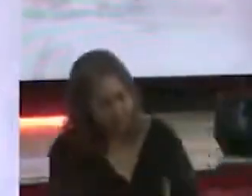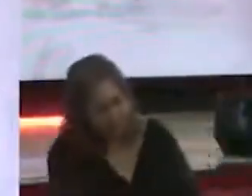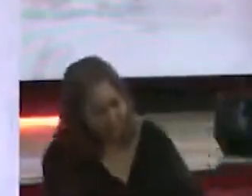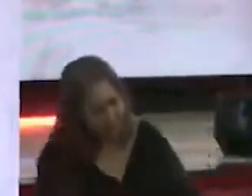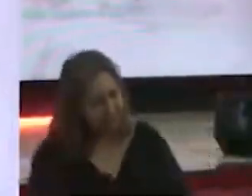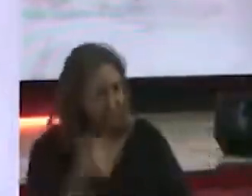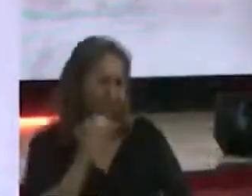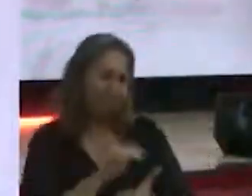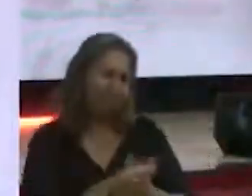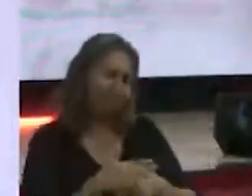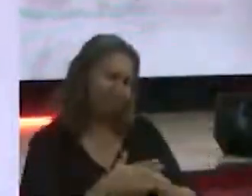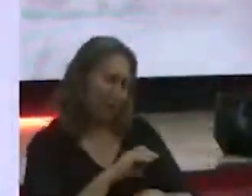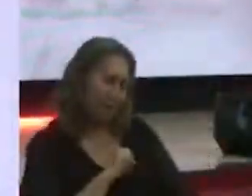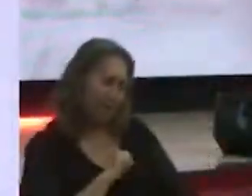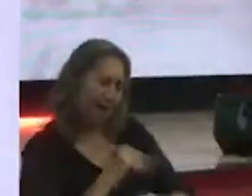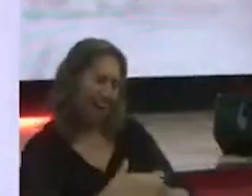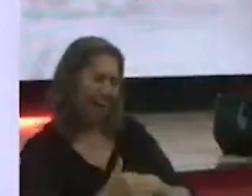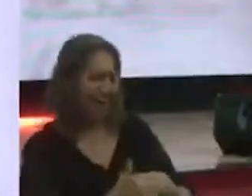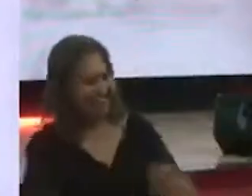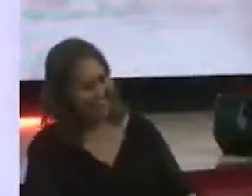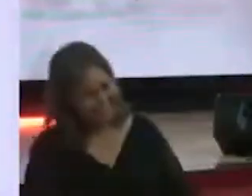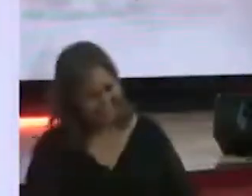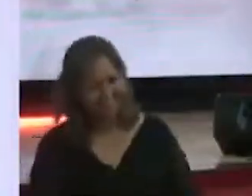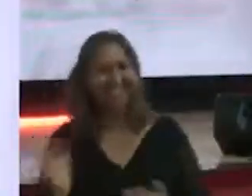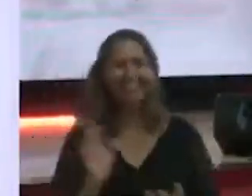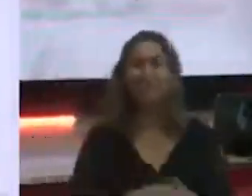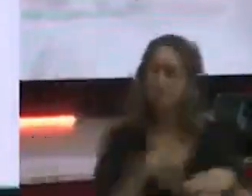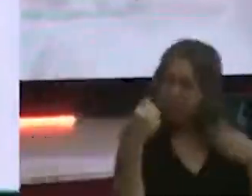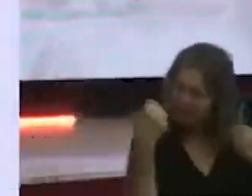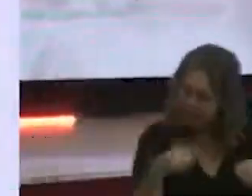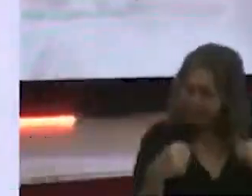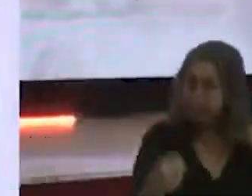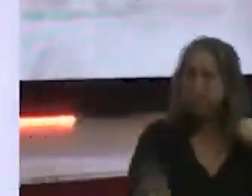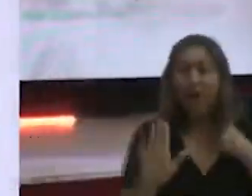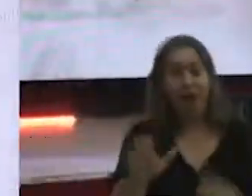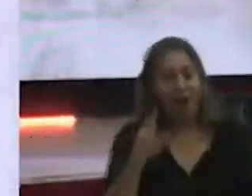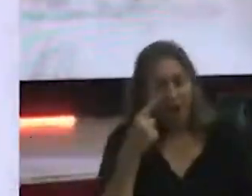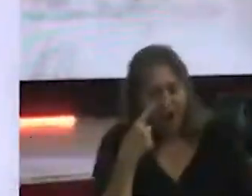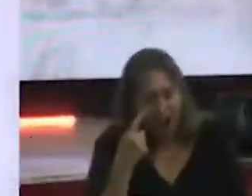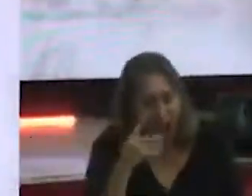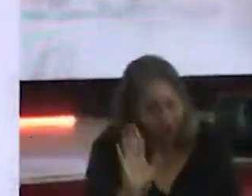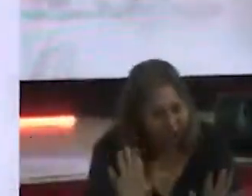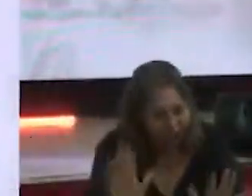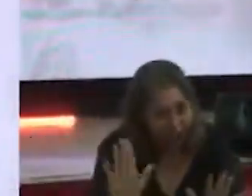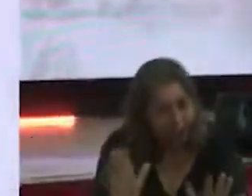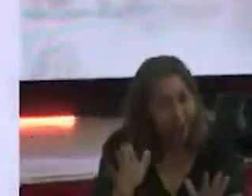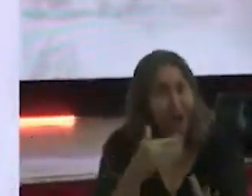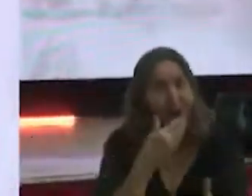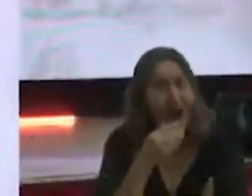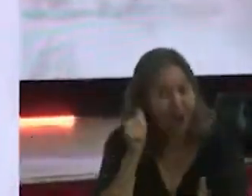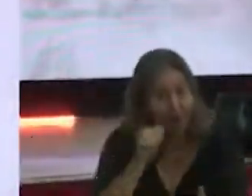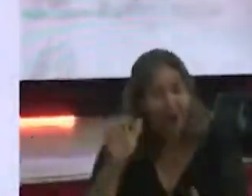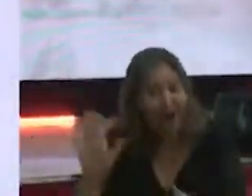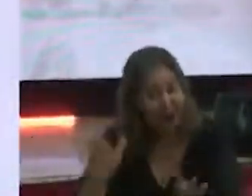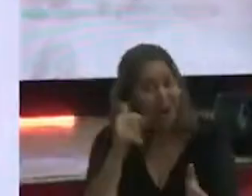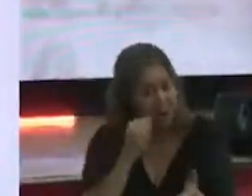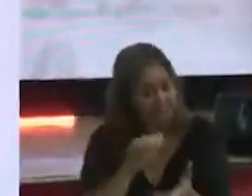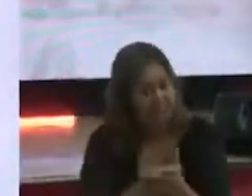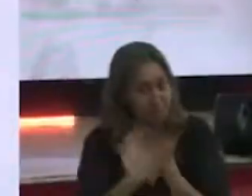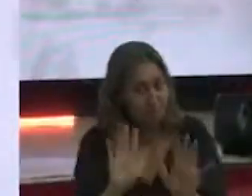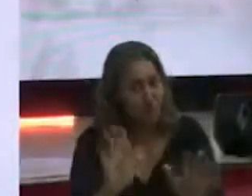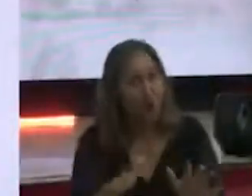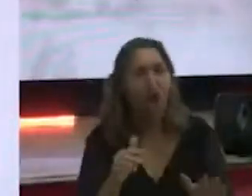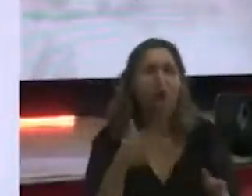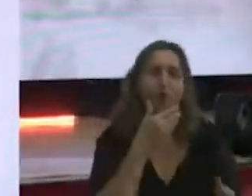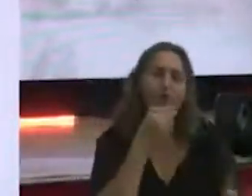da Ad Quando teu marido chegar em casa ele chega com os pés você tem que tirar a meia